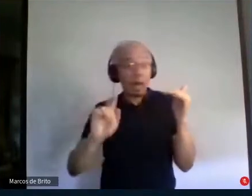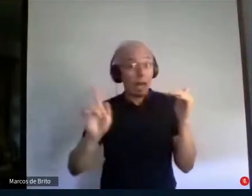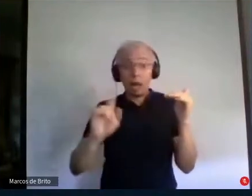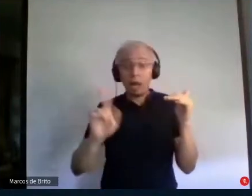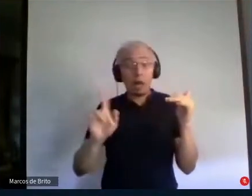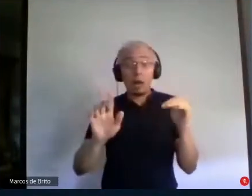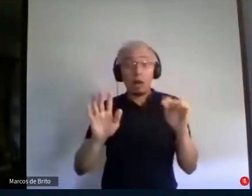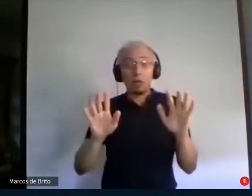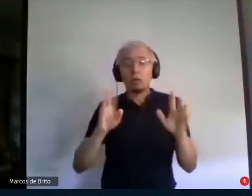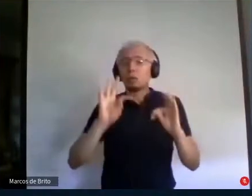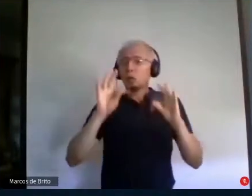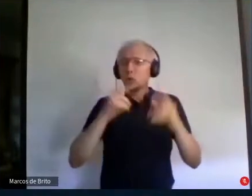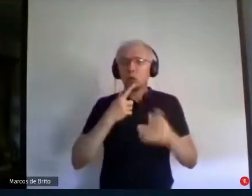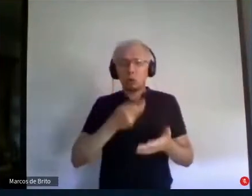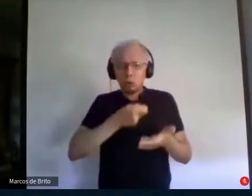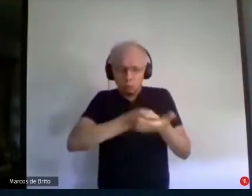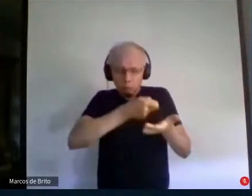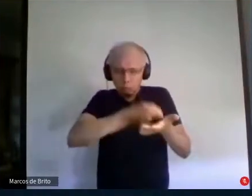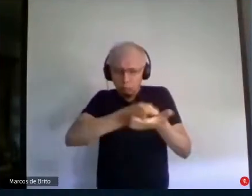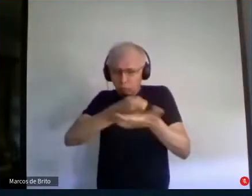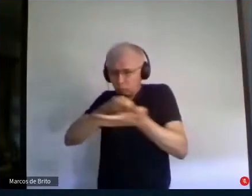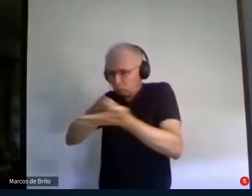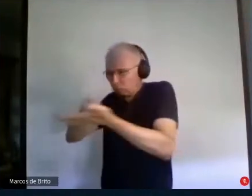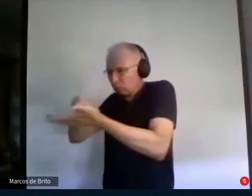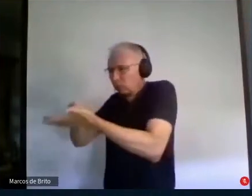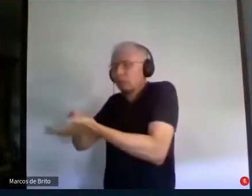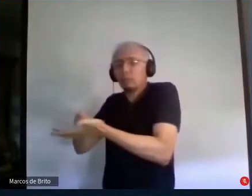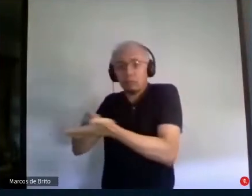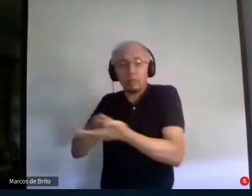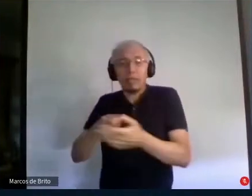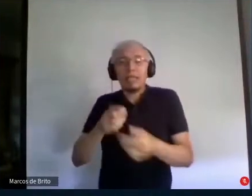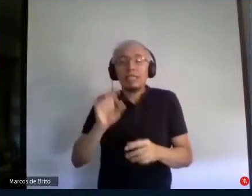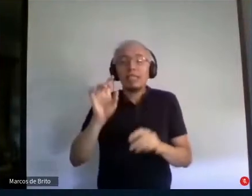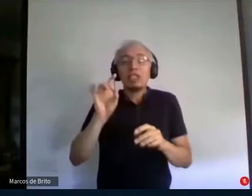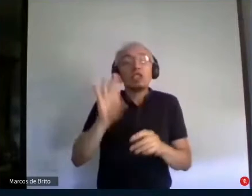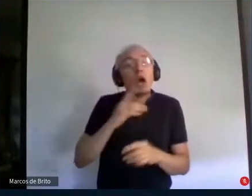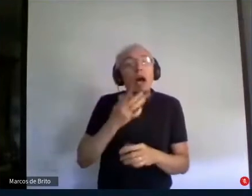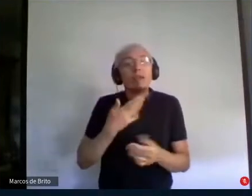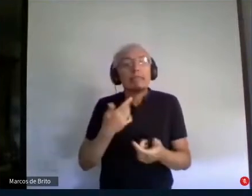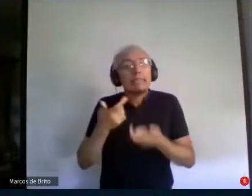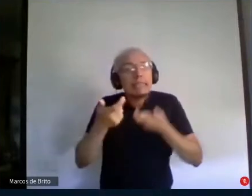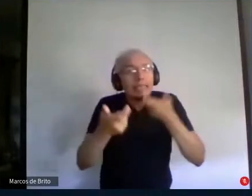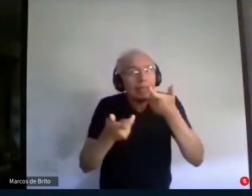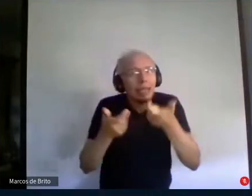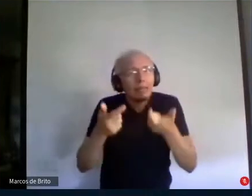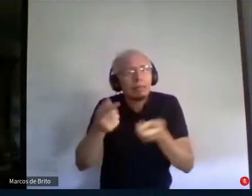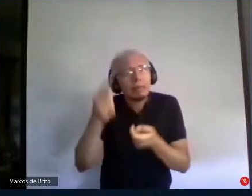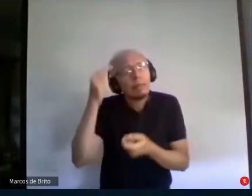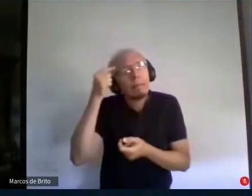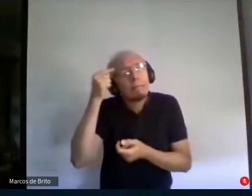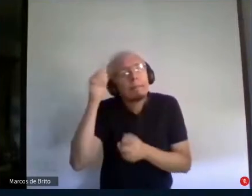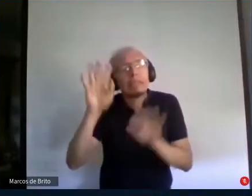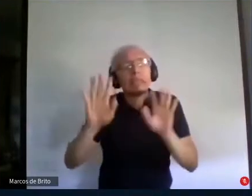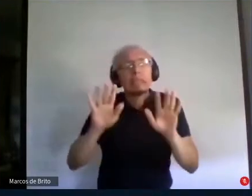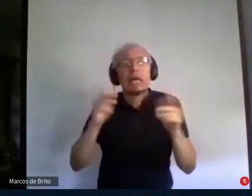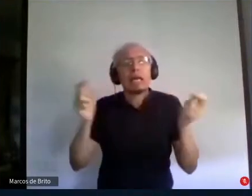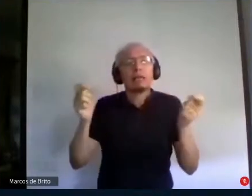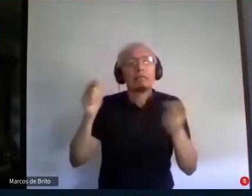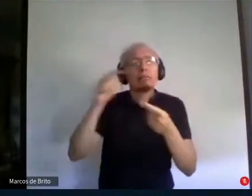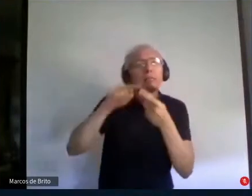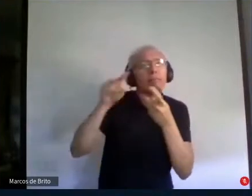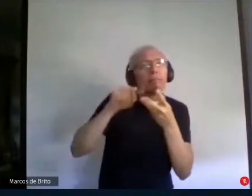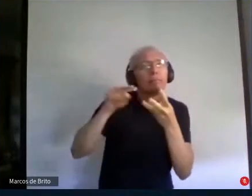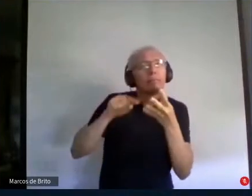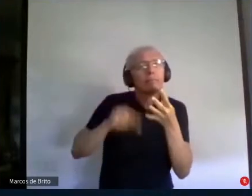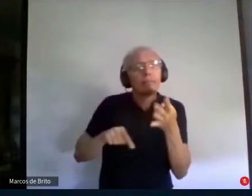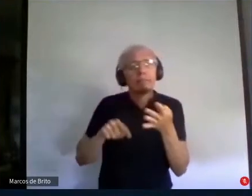o rigor que você teve, todo o trabalho que você teve. São só termos mesmo para nos objetivos e no, em relação